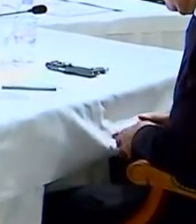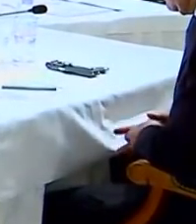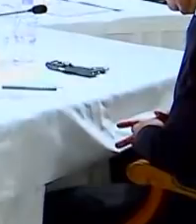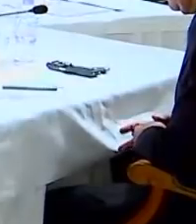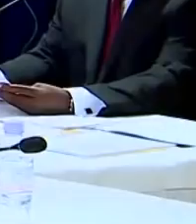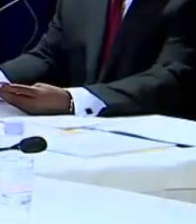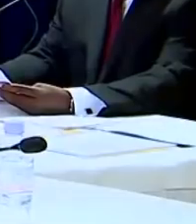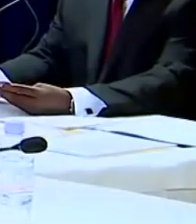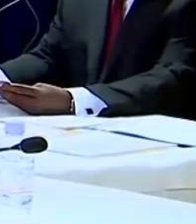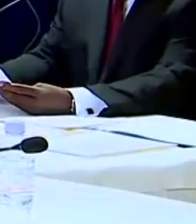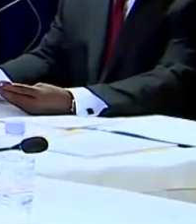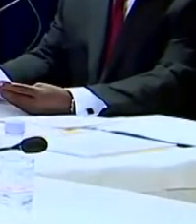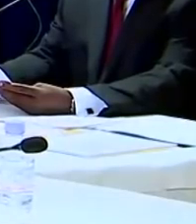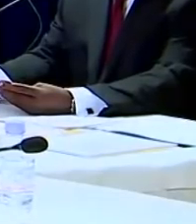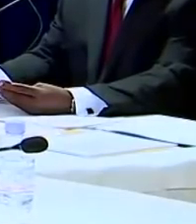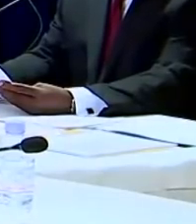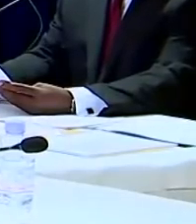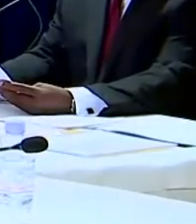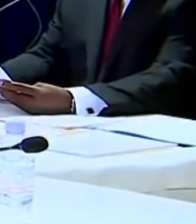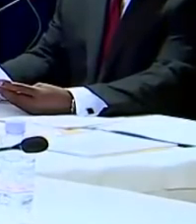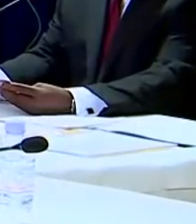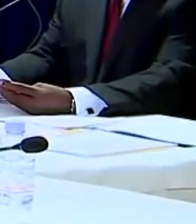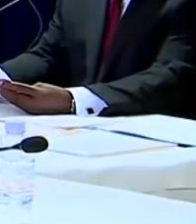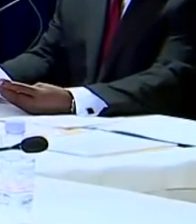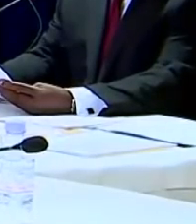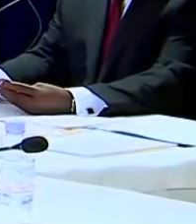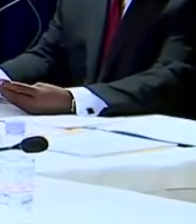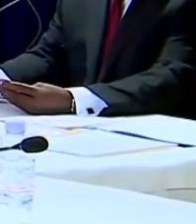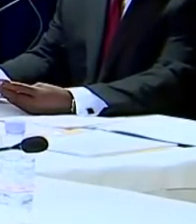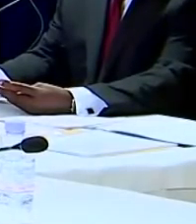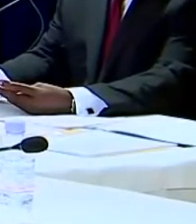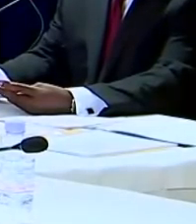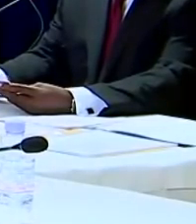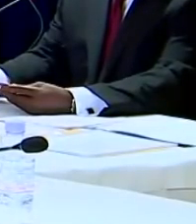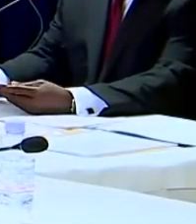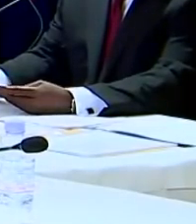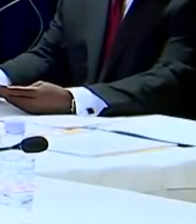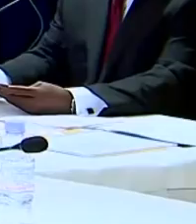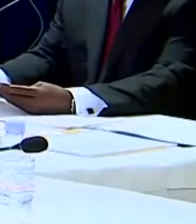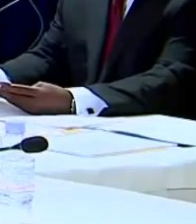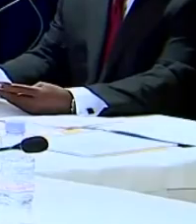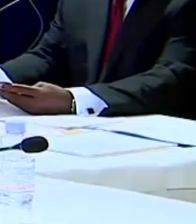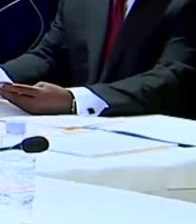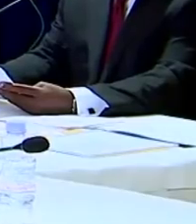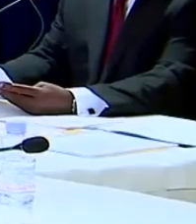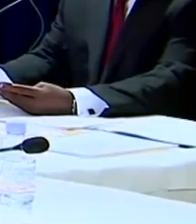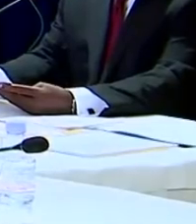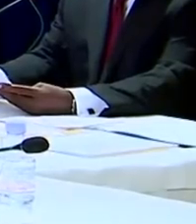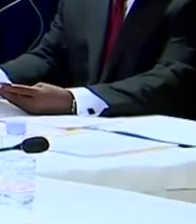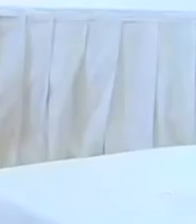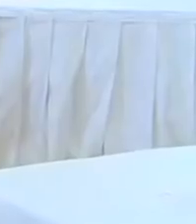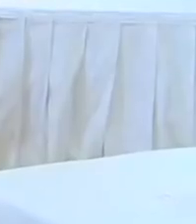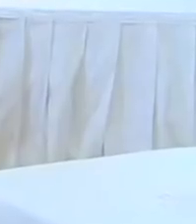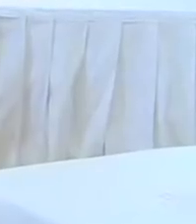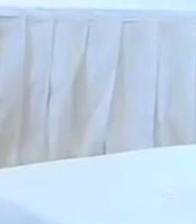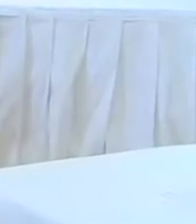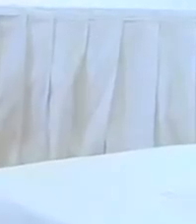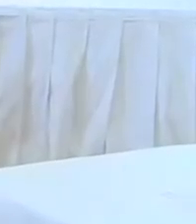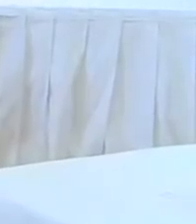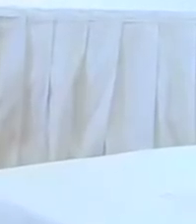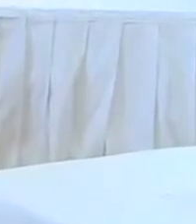infraestrutura nos cinco países que fazem parte do bloco a novidade a abertura de um escritório do banco em são paulo e uma